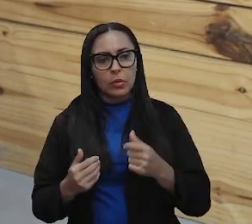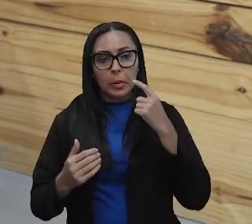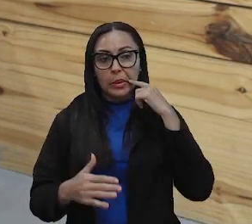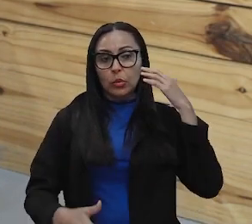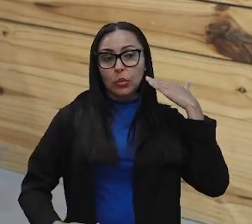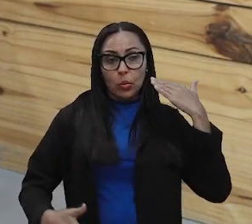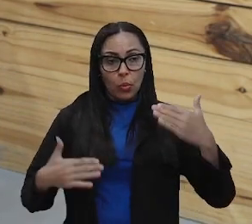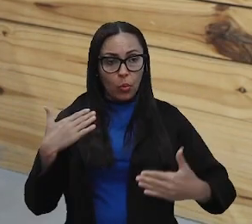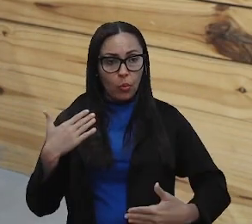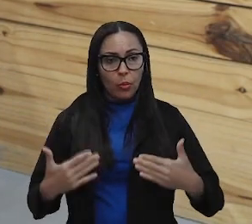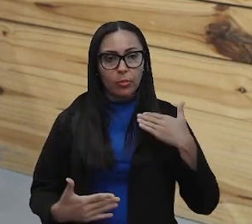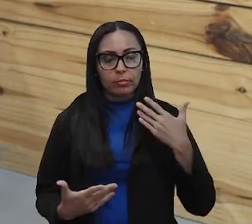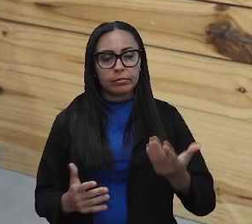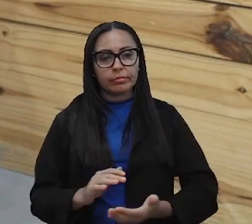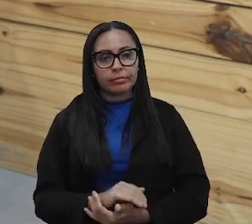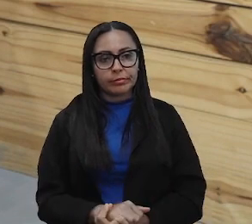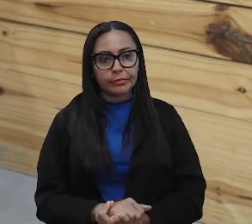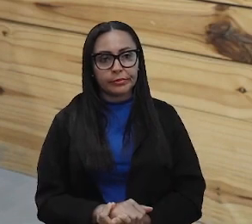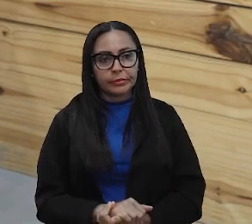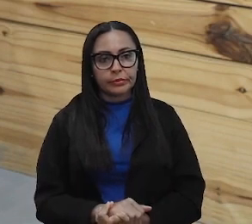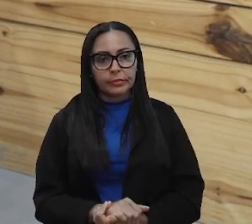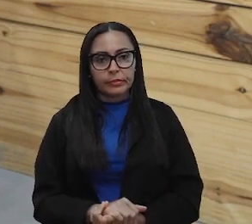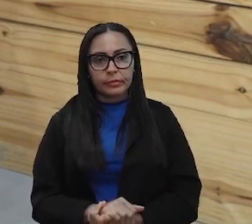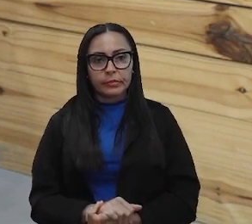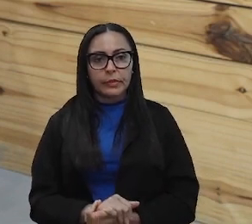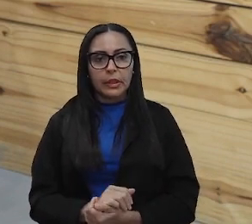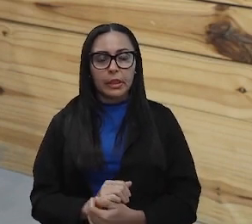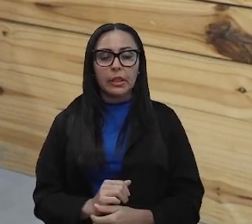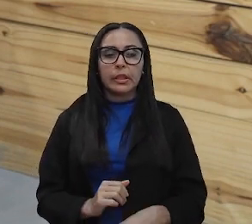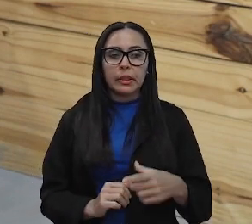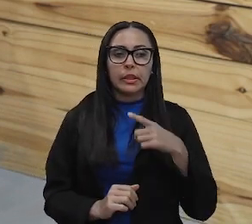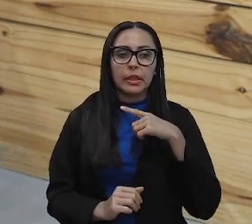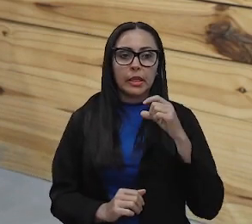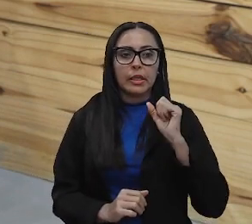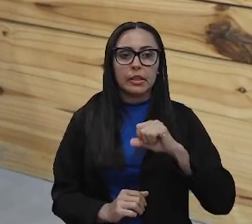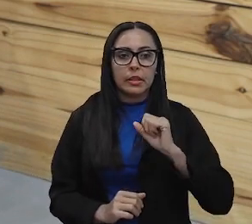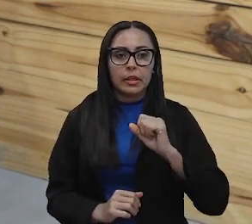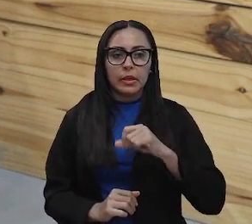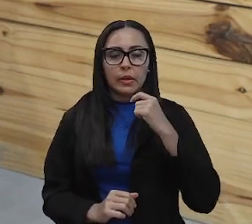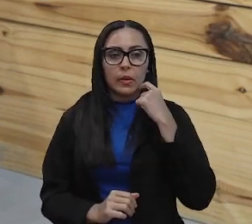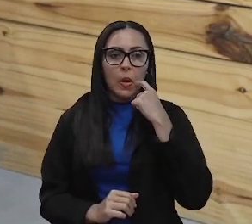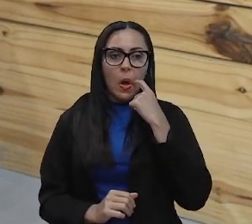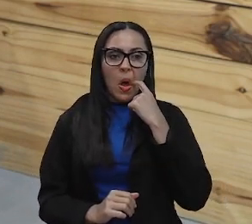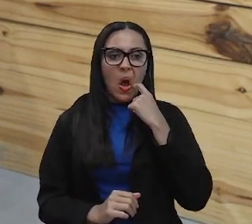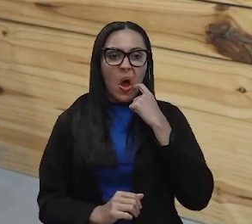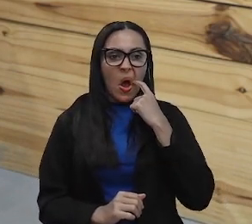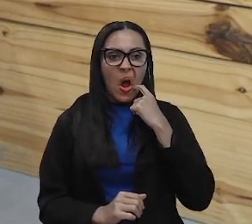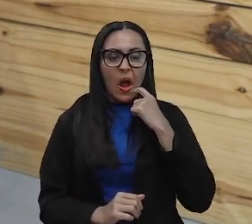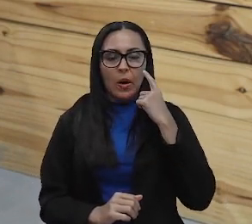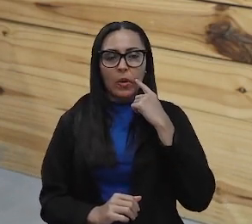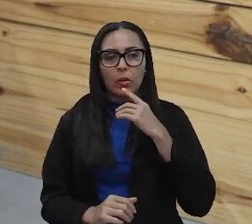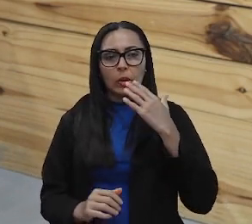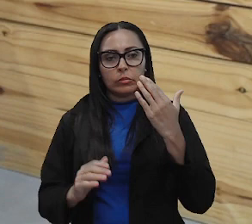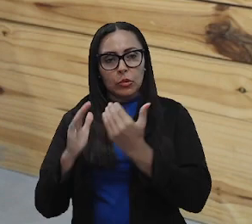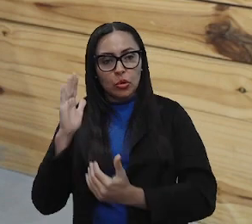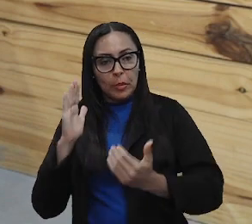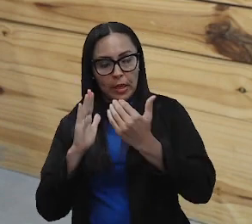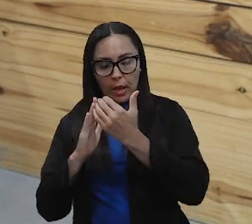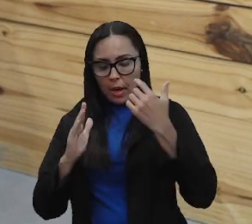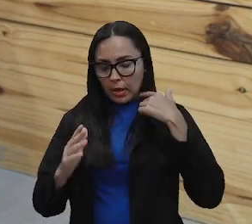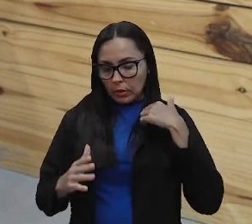parte superior, fazendo com que haja o quê? Nessa posição estática dele, uma sobrecarga da musculatura